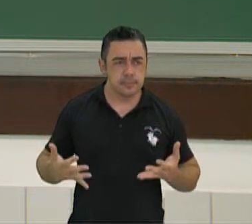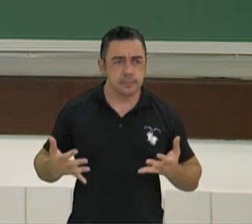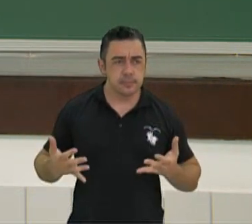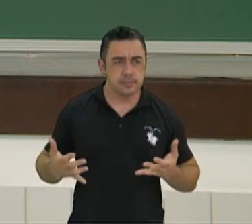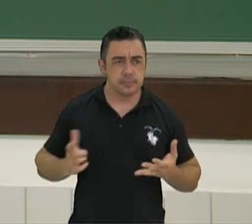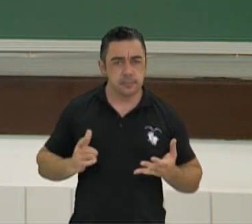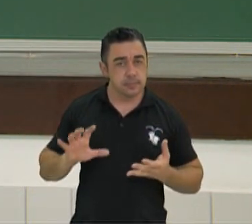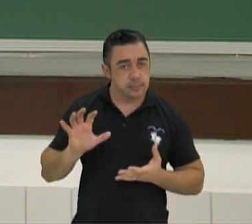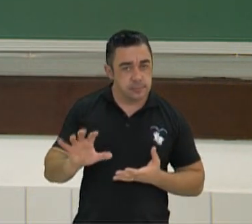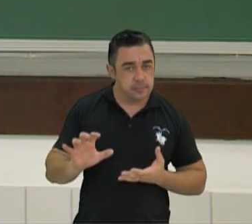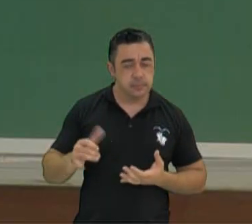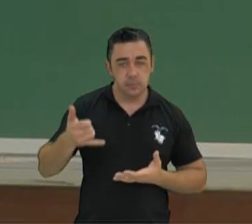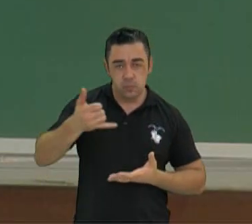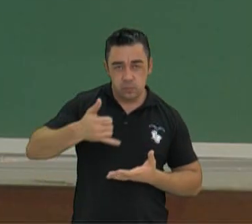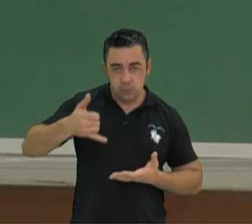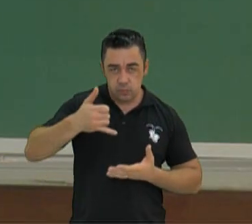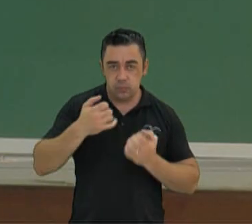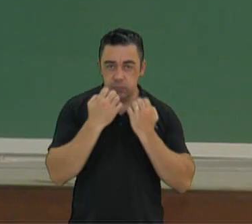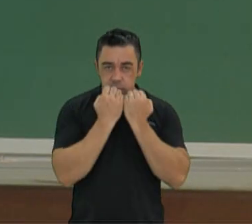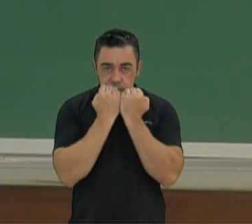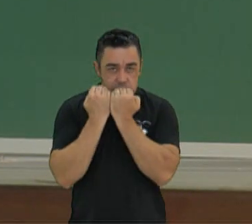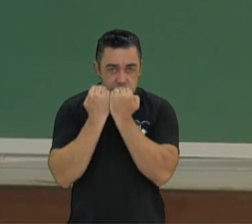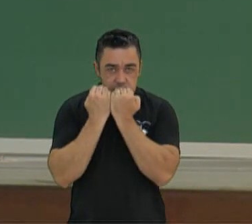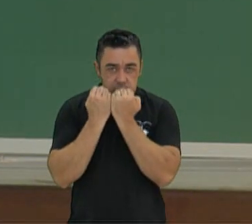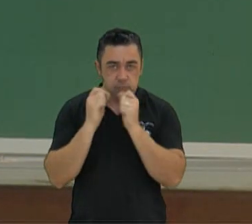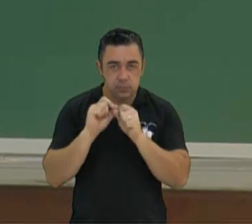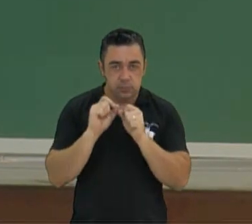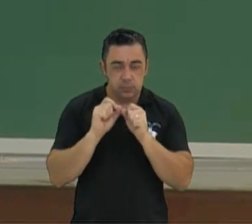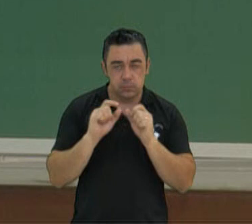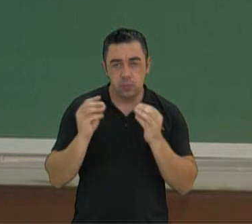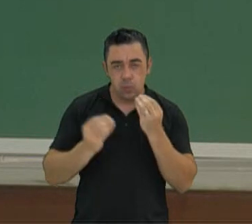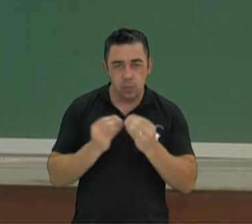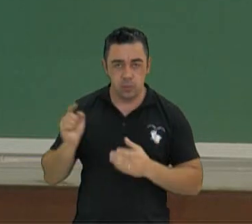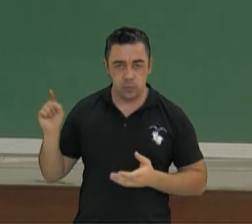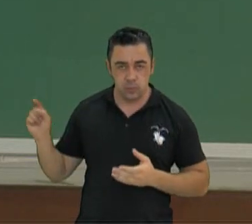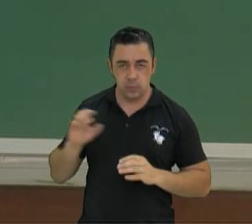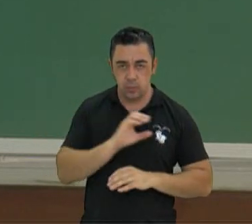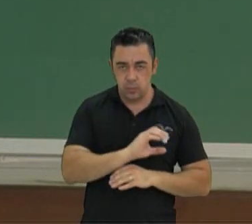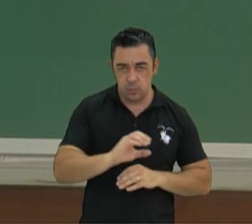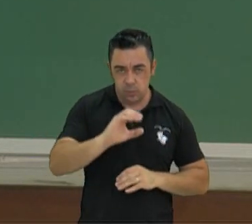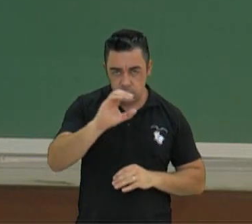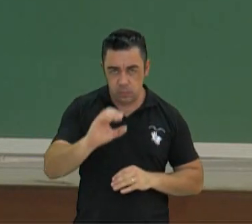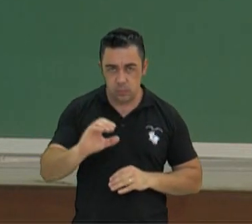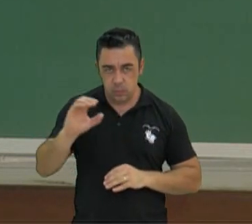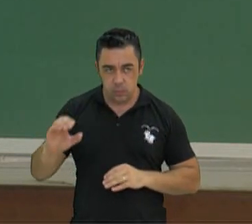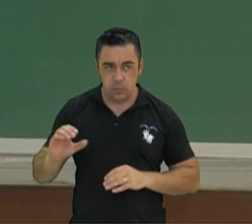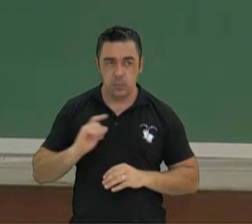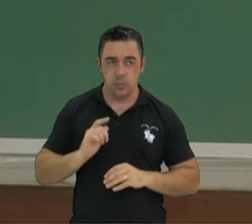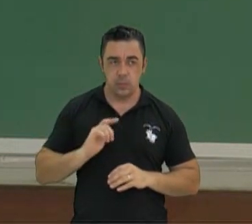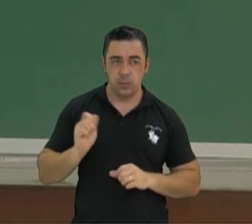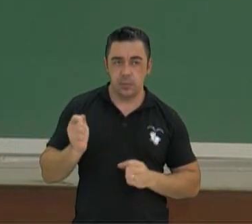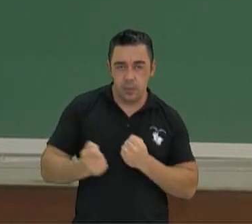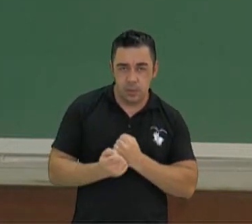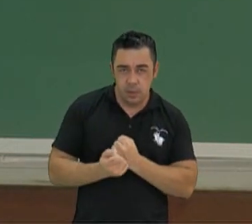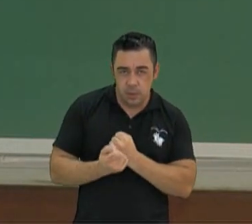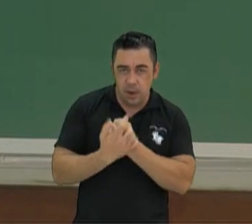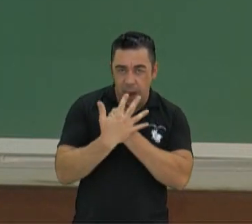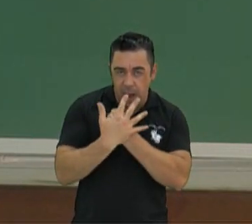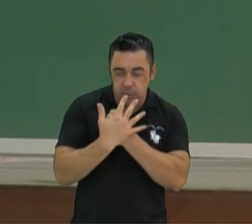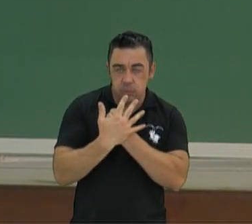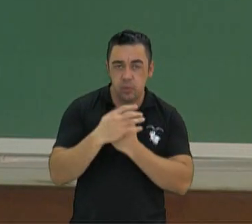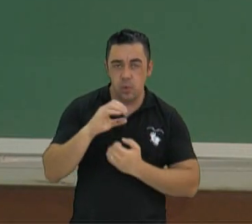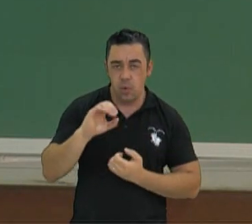Nós temos o seguinte, o óleo de milho, só para representar para vocês, um dos componentes dele é o ácido oleico.